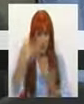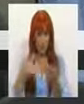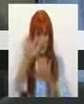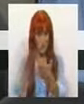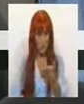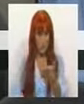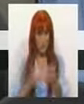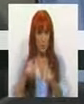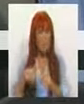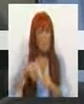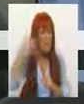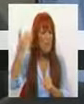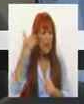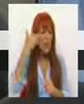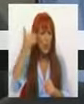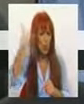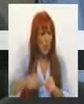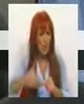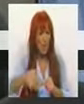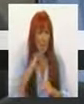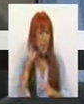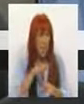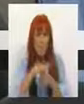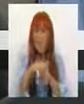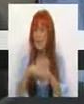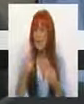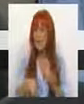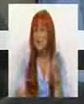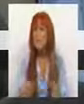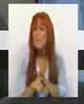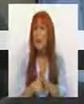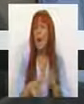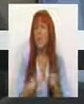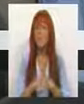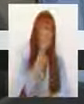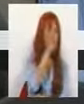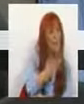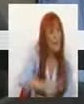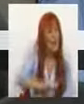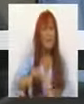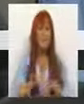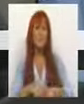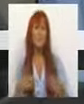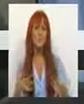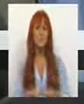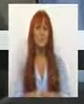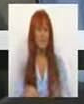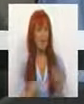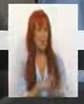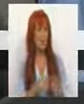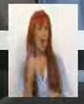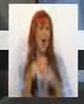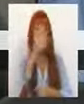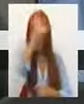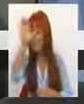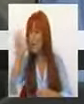este texto, num futuro próximo, poderá ter alguma influência na legislação, quer na prática da legislação de